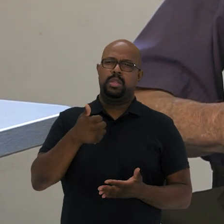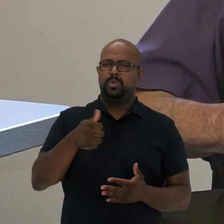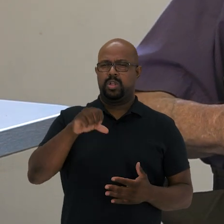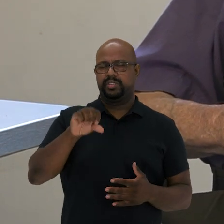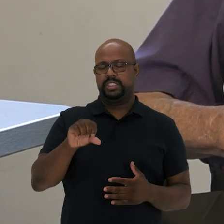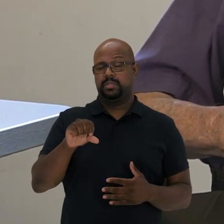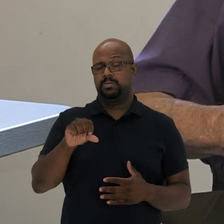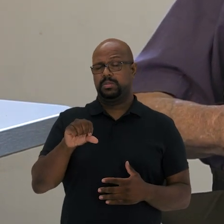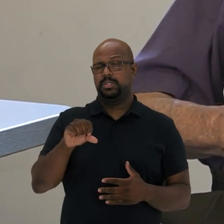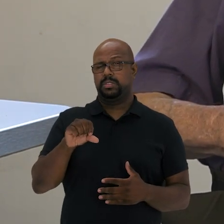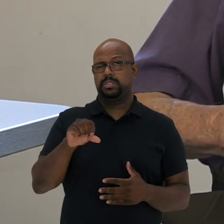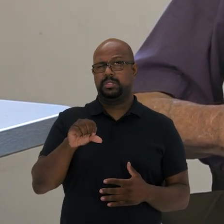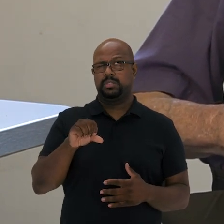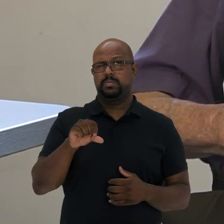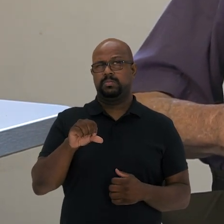em